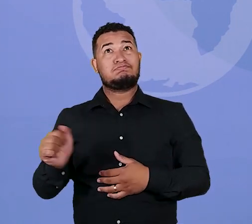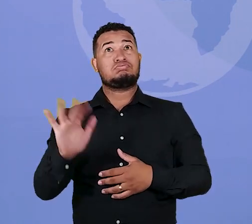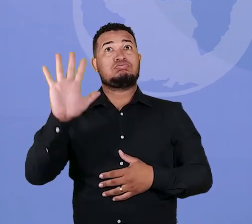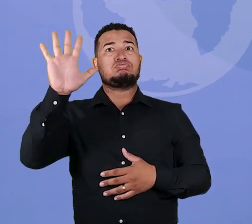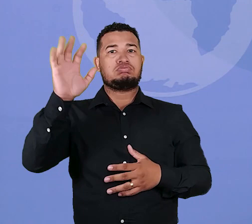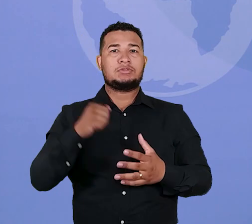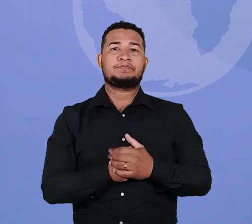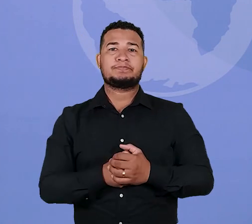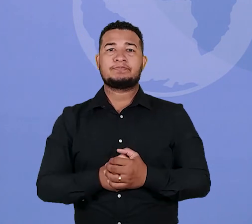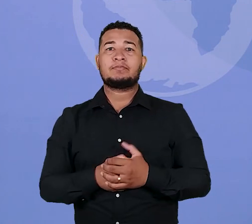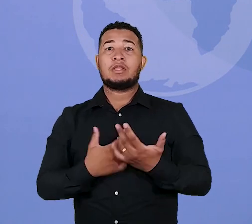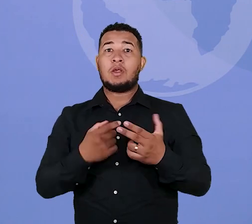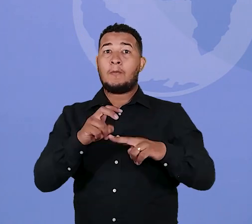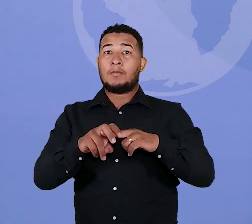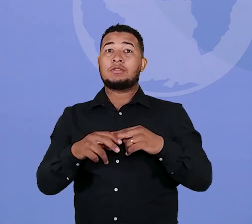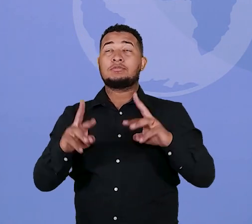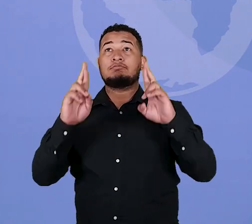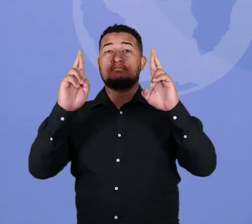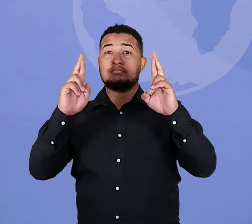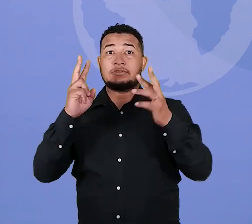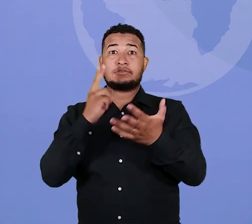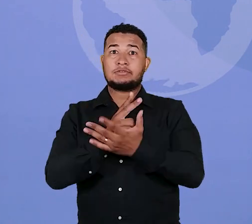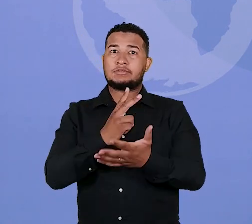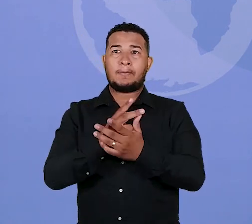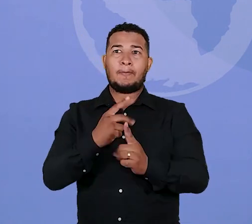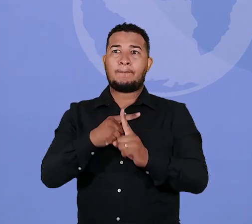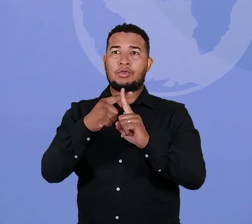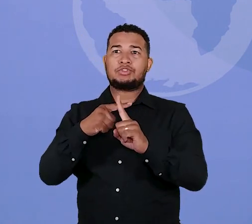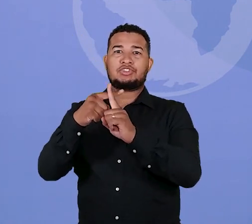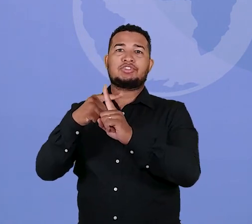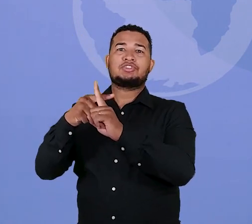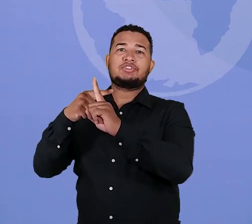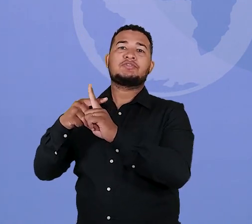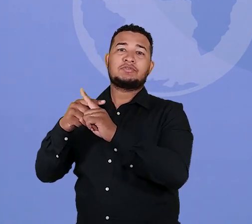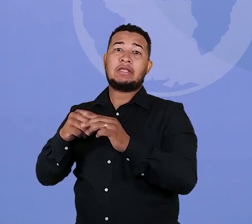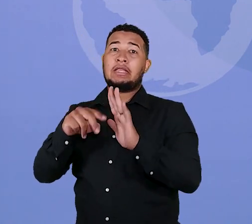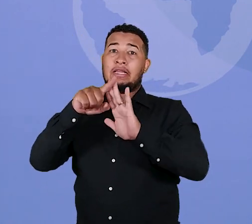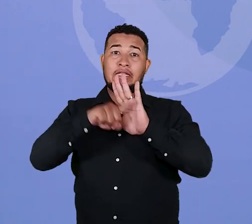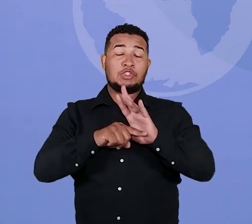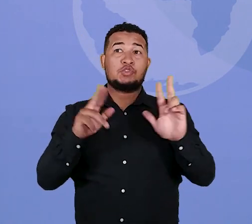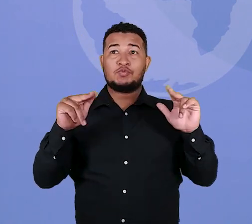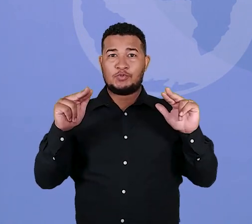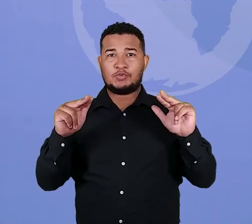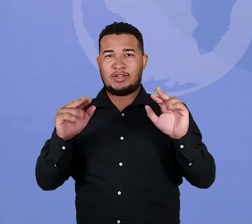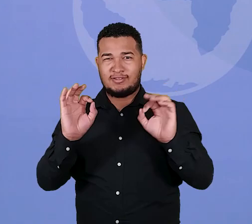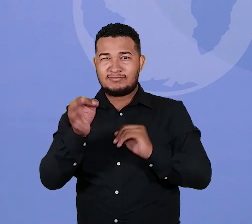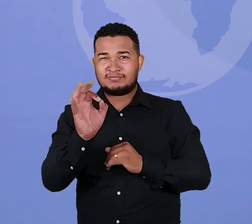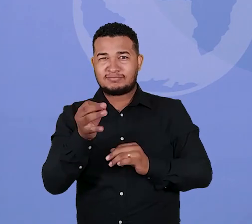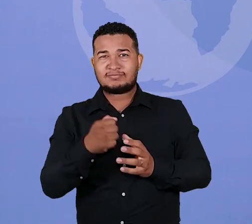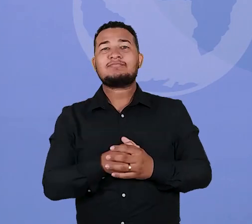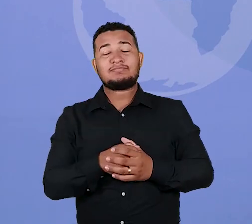Então, que os nossos saldos bancários nunca sejam negativos. É ou não é? Vamos para a próxima